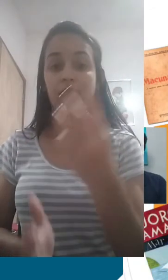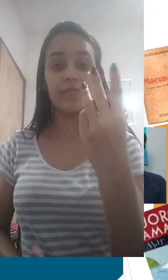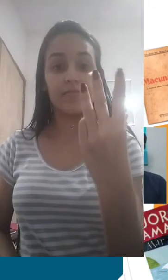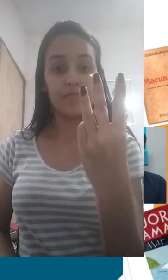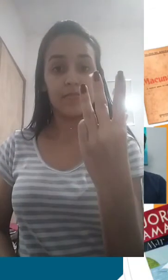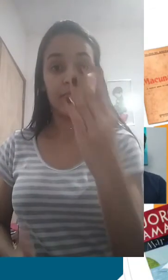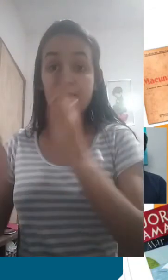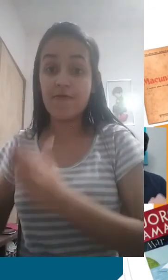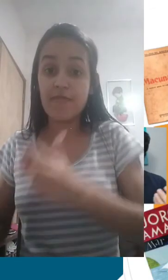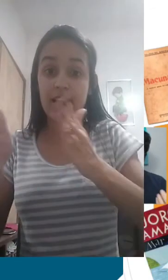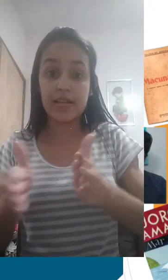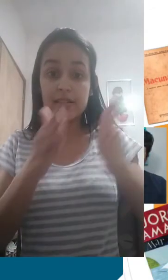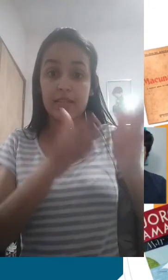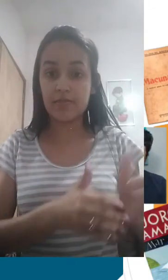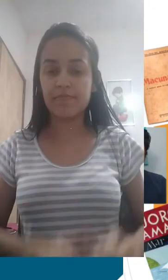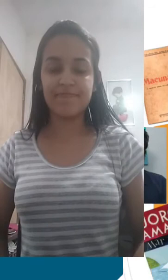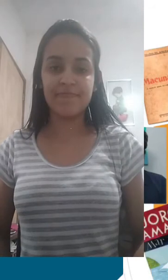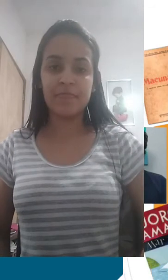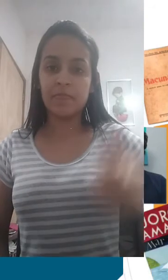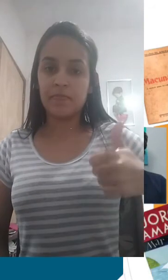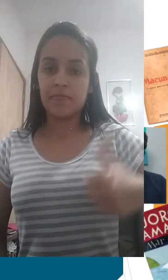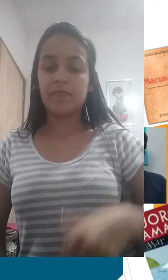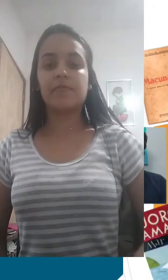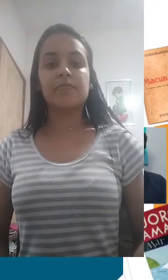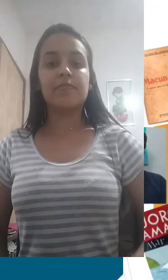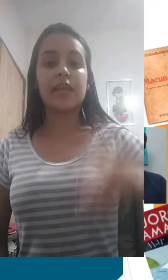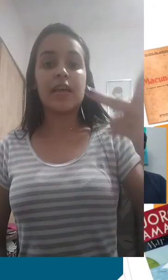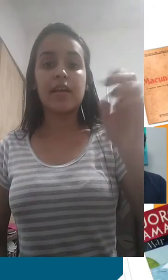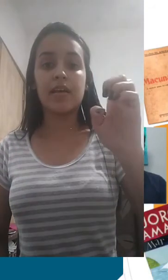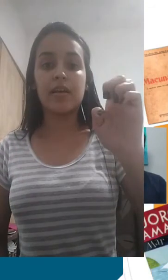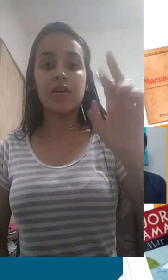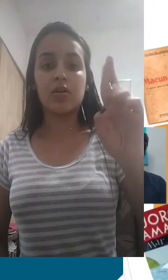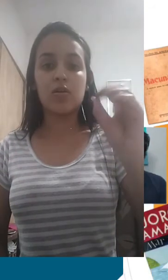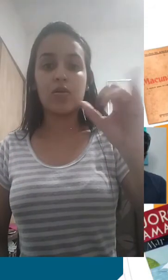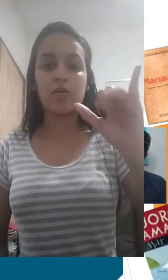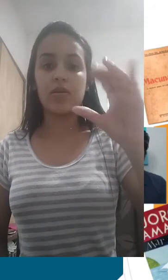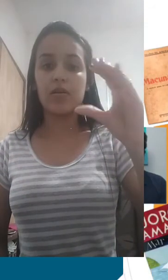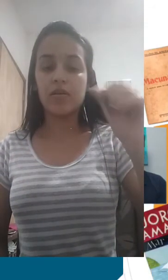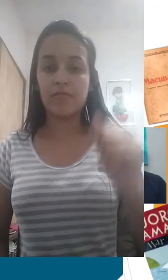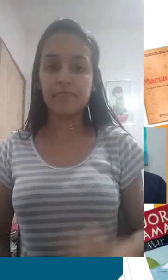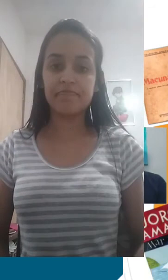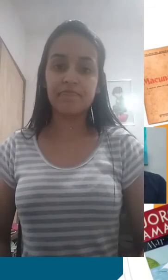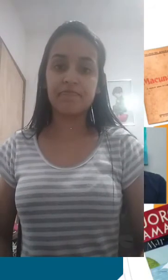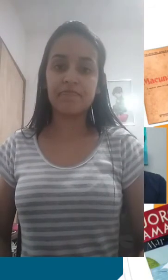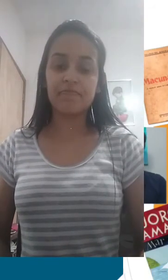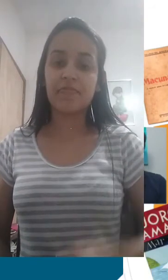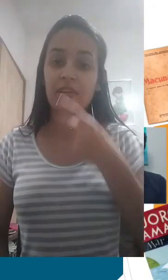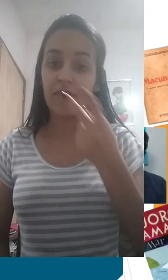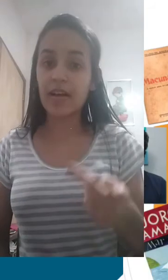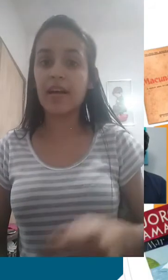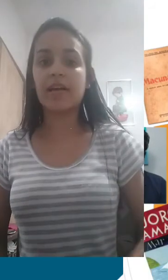Na fase heróica, tinha como principal característica o nacionalismo e a antropofagia. Tinham